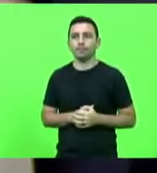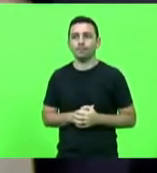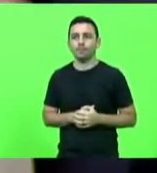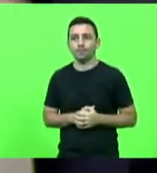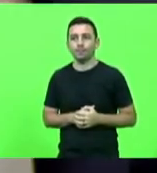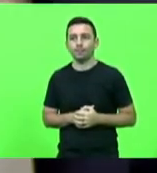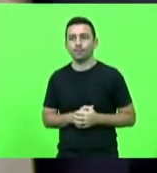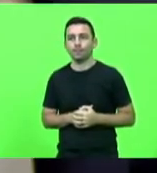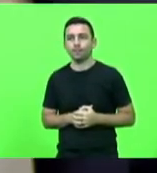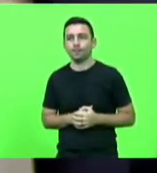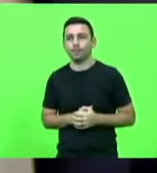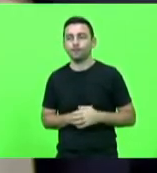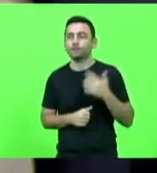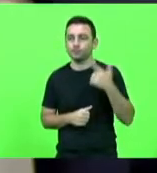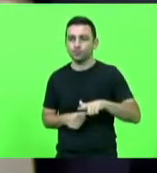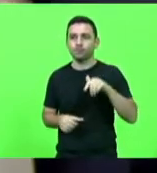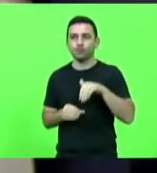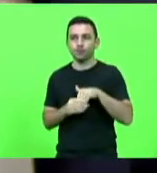novamente.